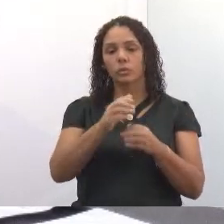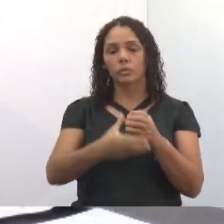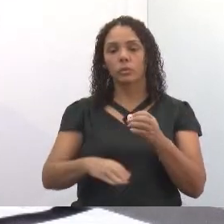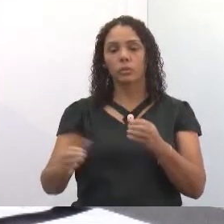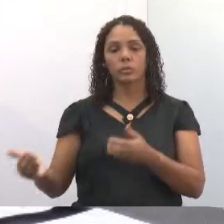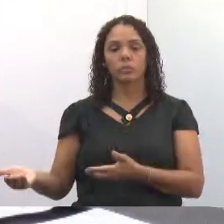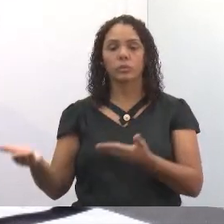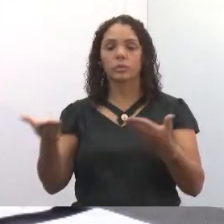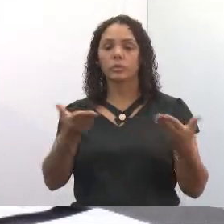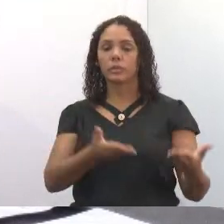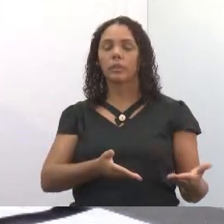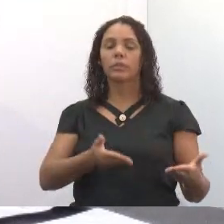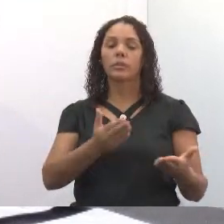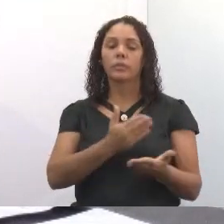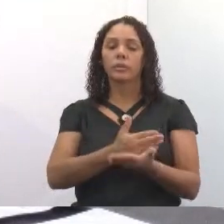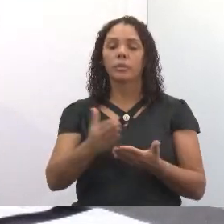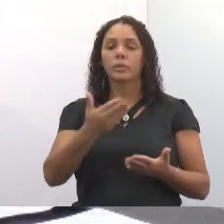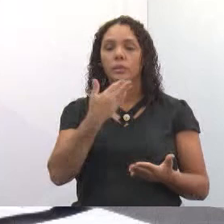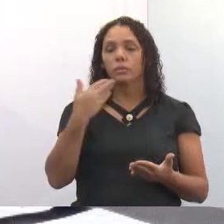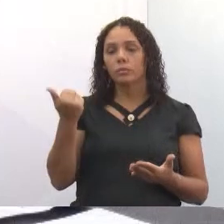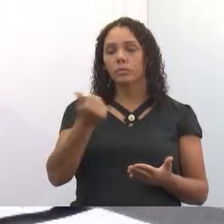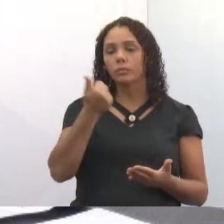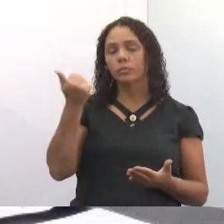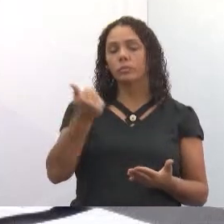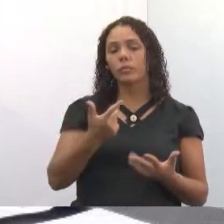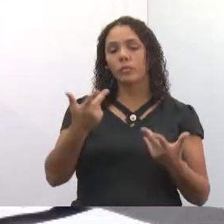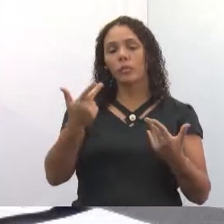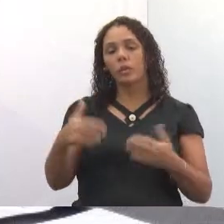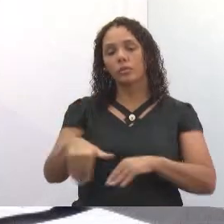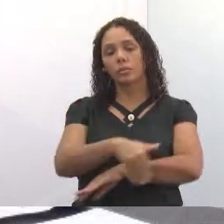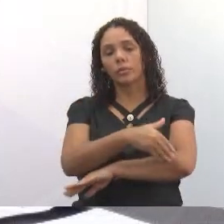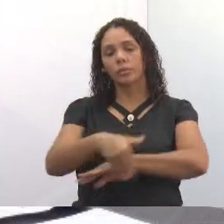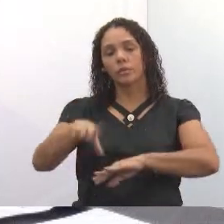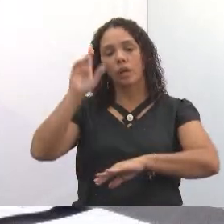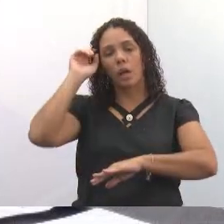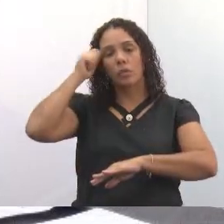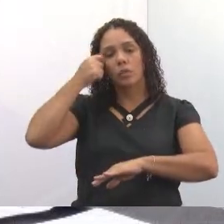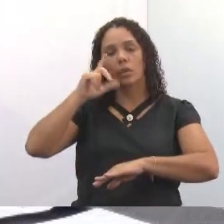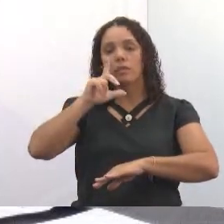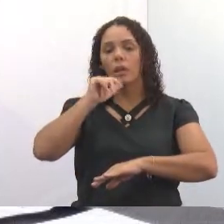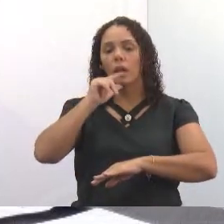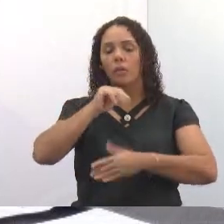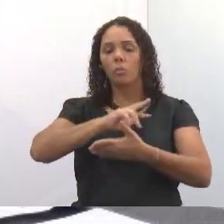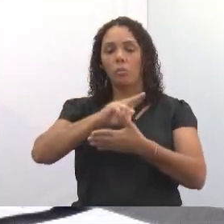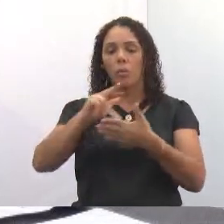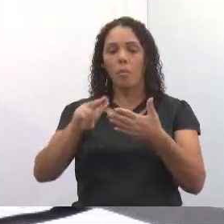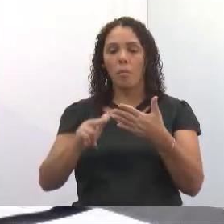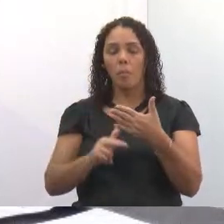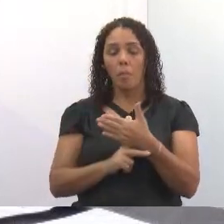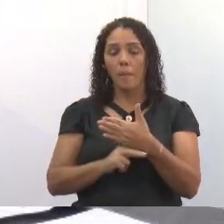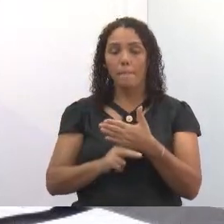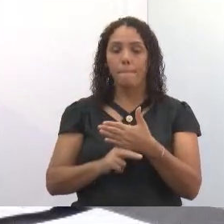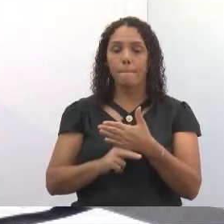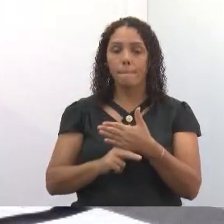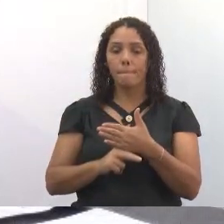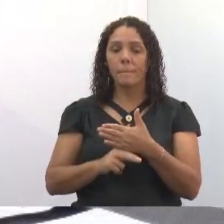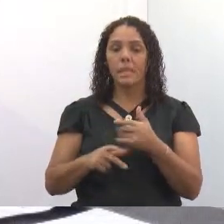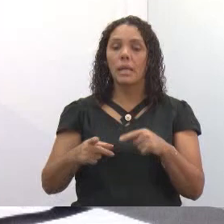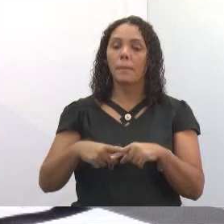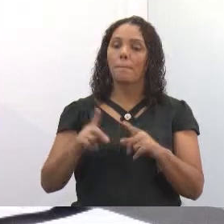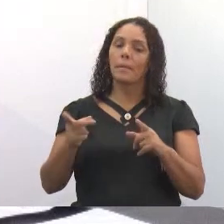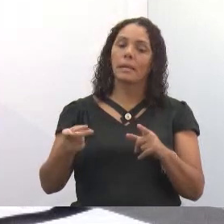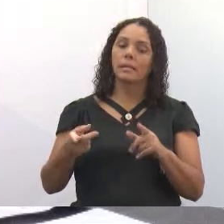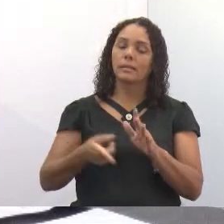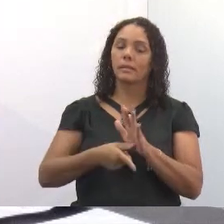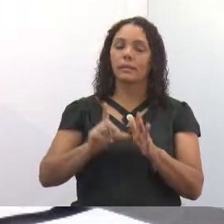do Veranejal e poder começar as melhorias como asfalto, água, guia e melhoria naquela região. Caso contrário, não tem